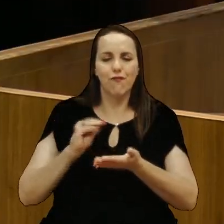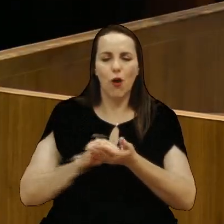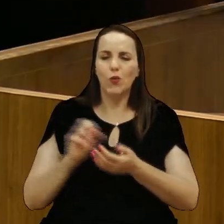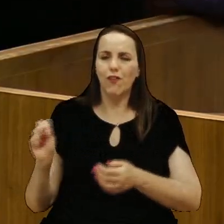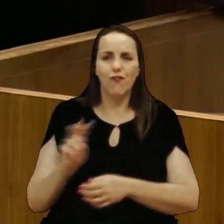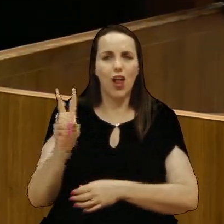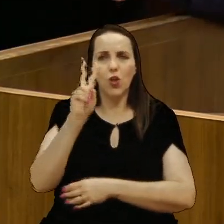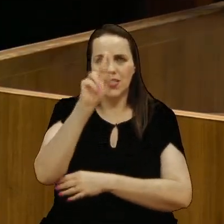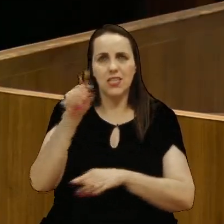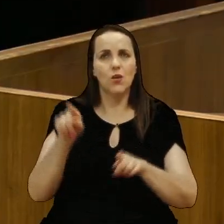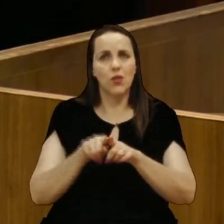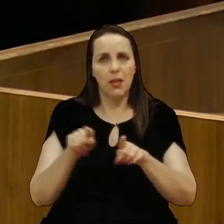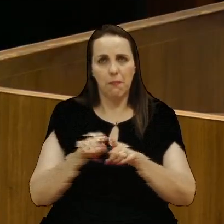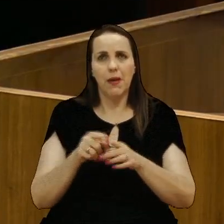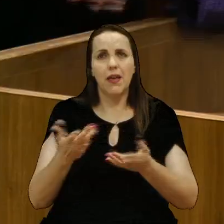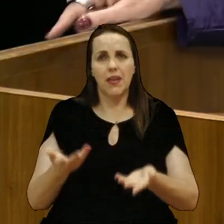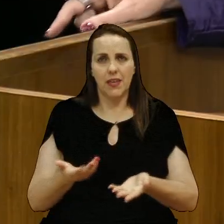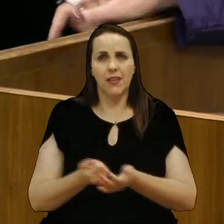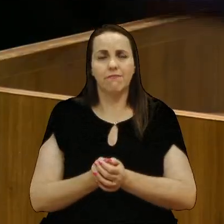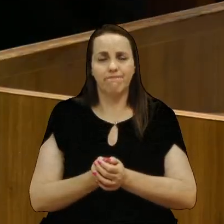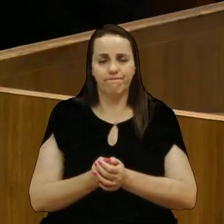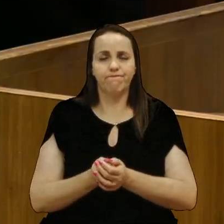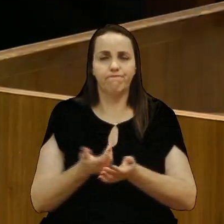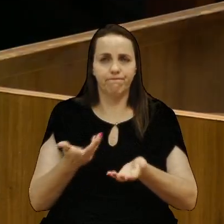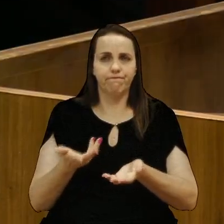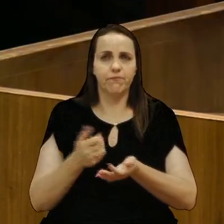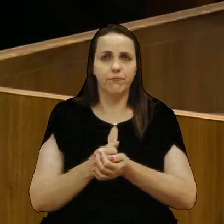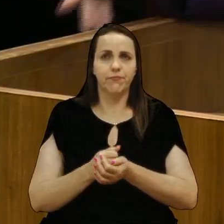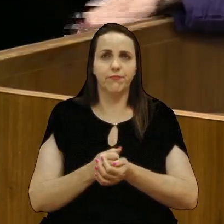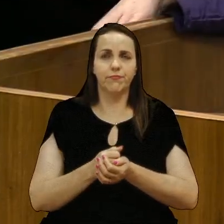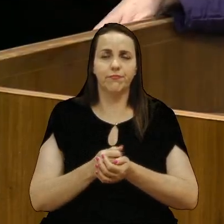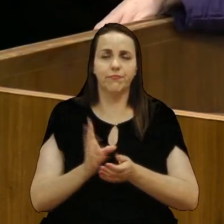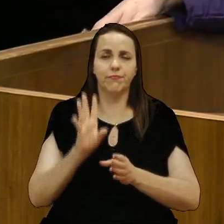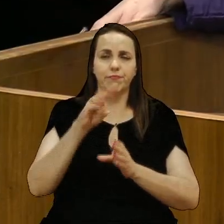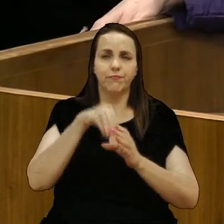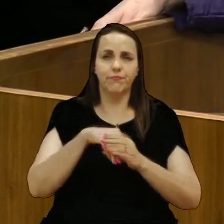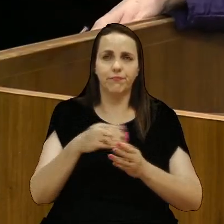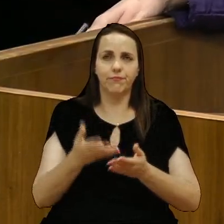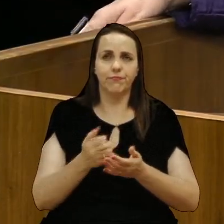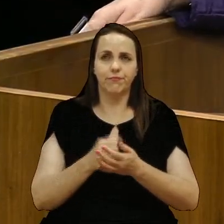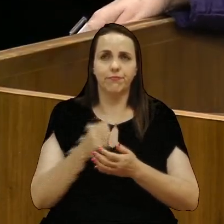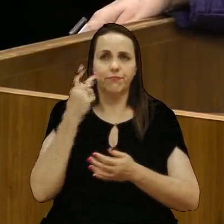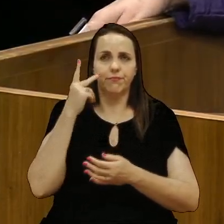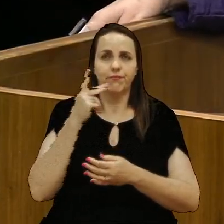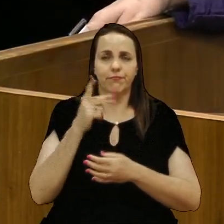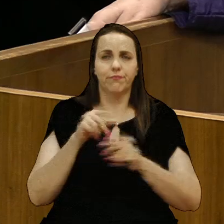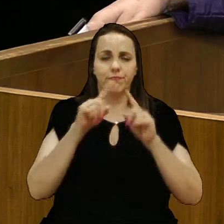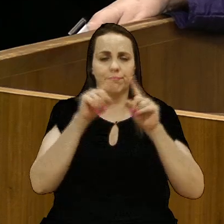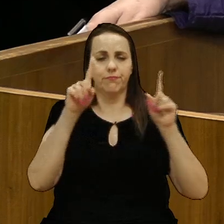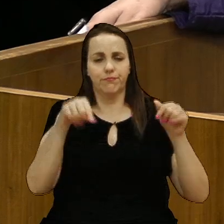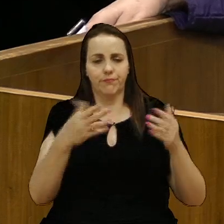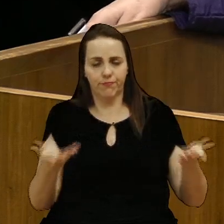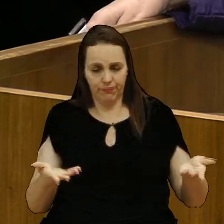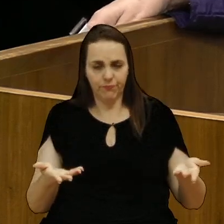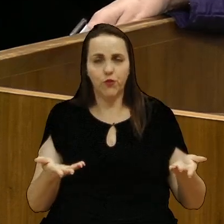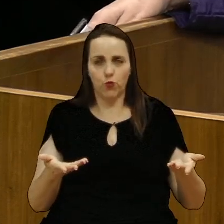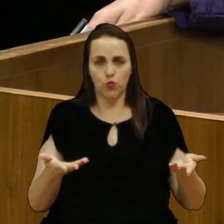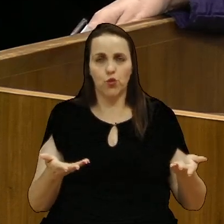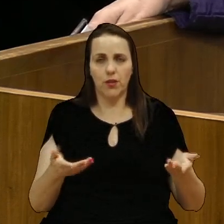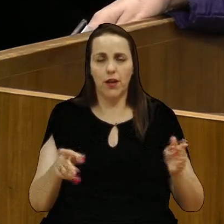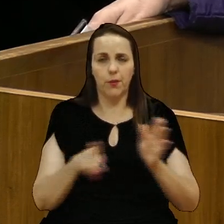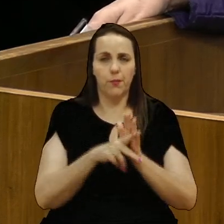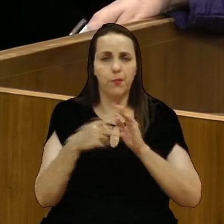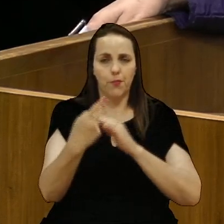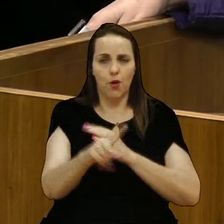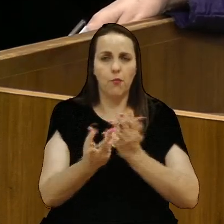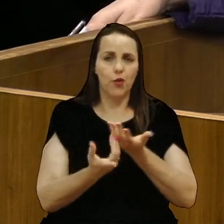tem excesso de desvalorização interna para os servidores, os funcionários, né, os trabalhadores